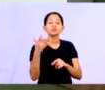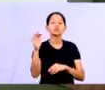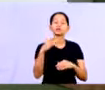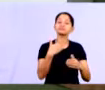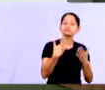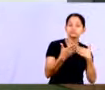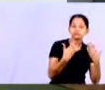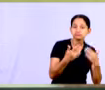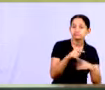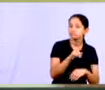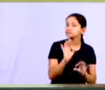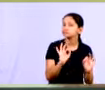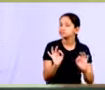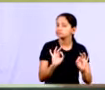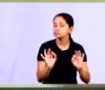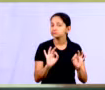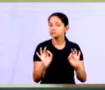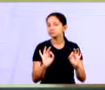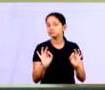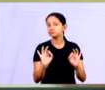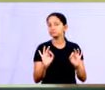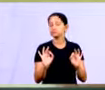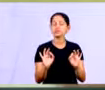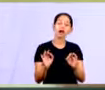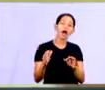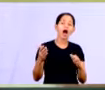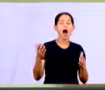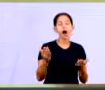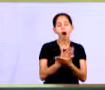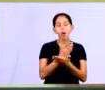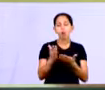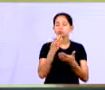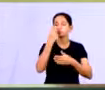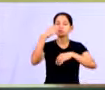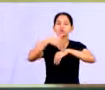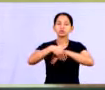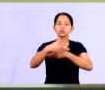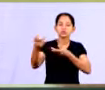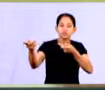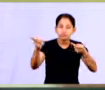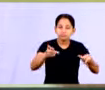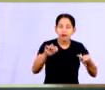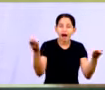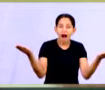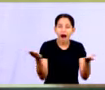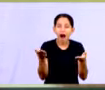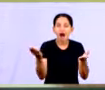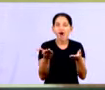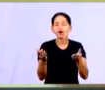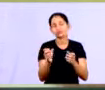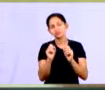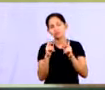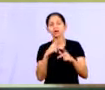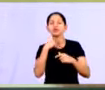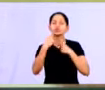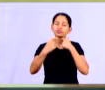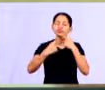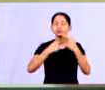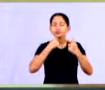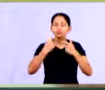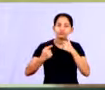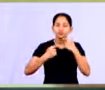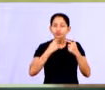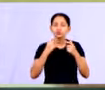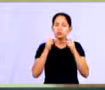dúvida? Acredito que é isso, os alunos ainda estão chegando. Boa noite para quem está chegando ainda, gente. Se tiverem dúvidas, por favor, perguntem